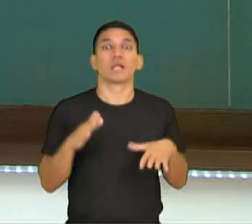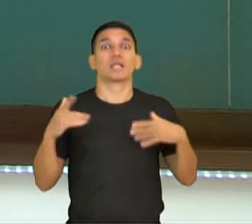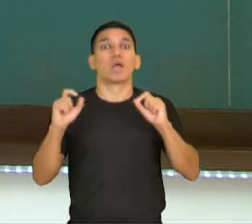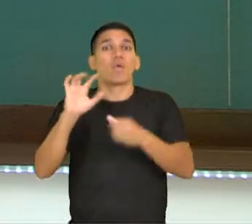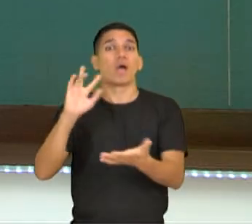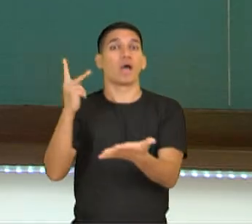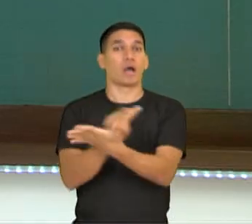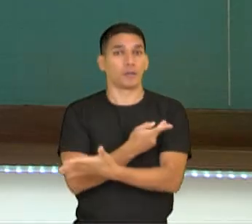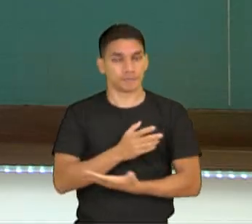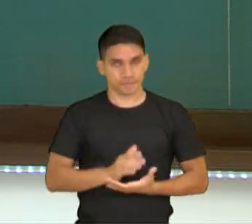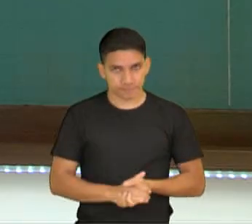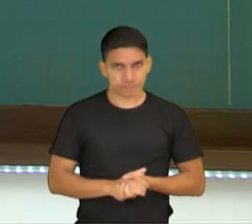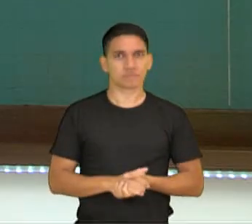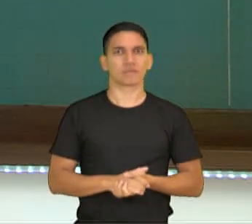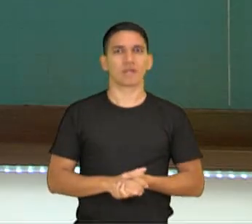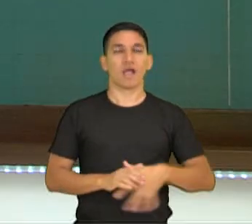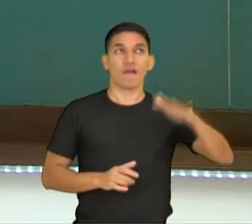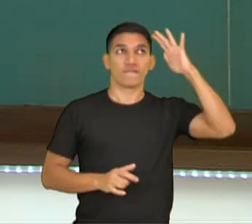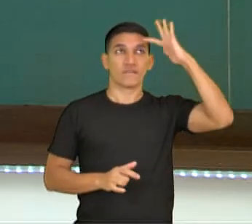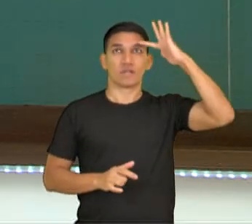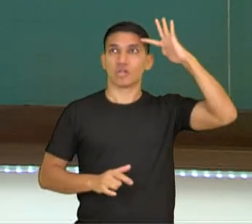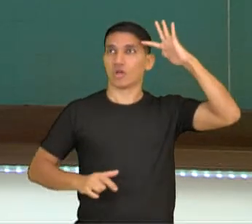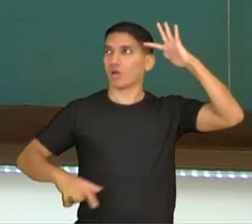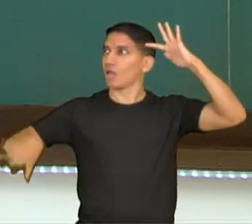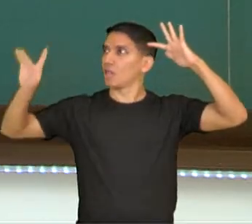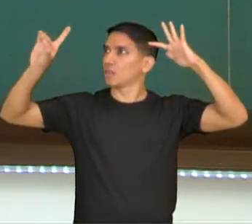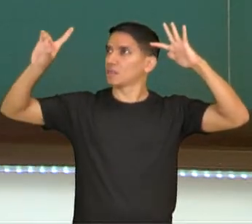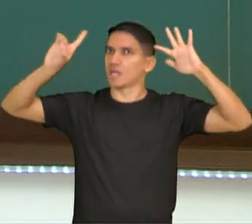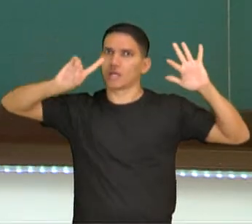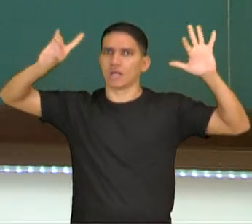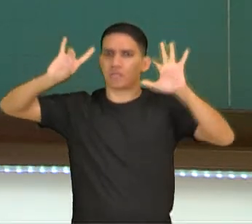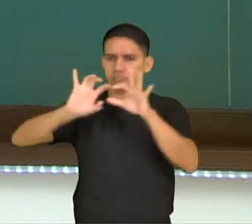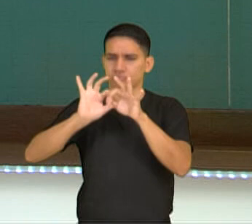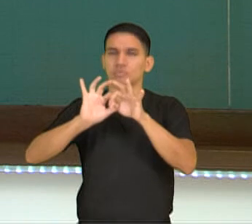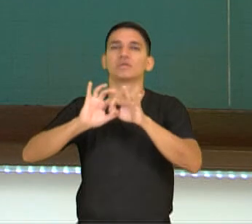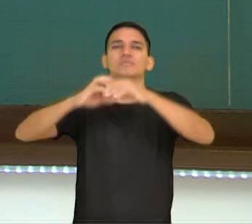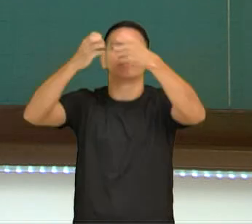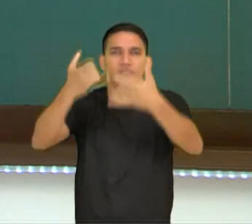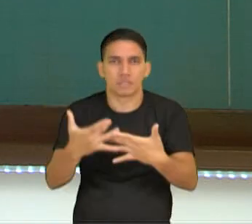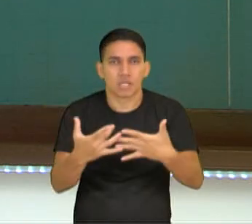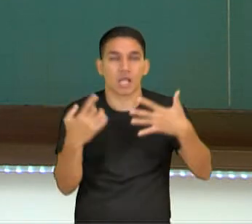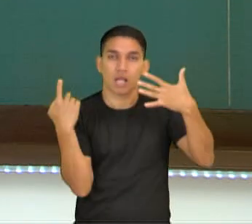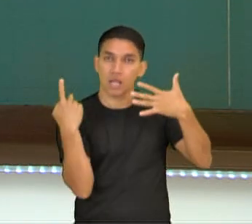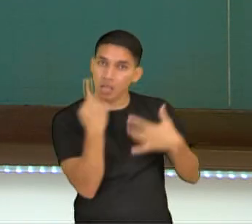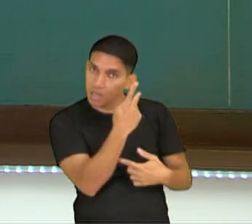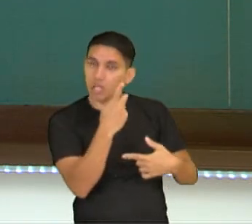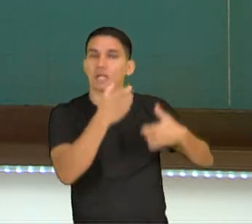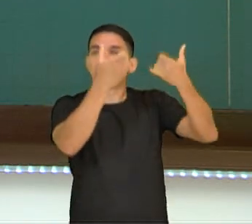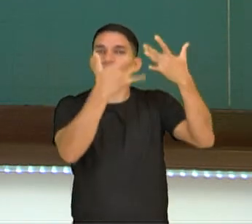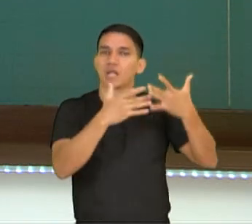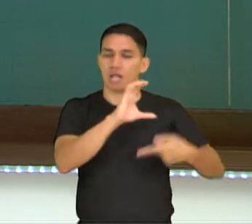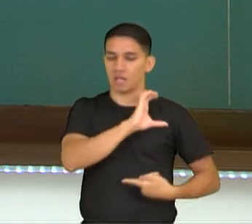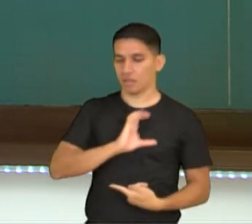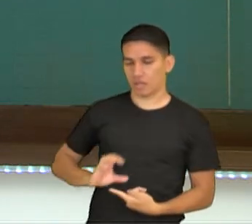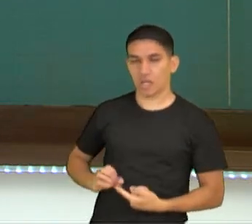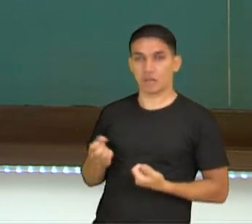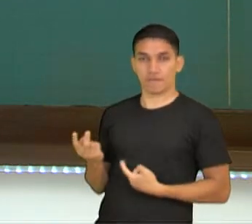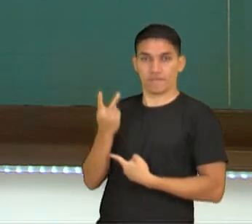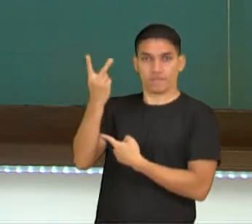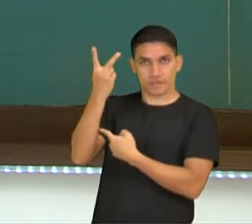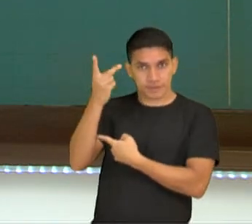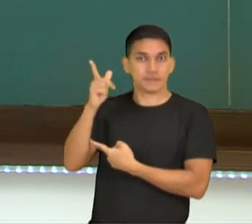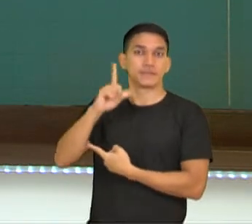vai acontecer? Filosofia e teologia vão caminhar juntas, né? A teologia explicando os valores do cristianismo, então nós temos uma